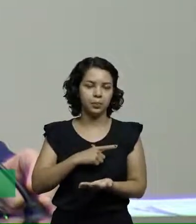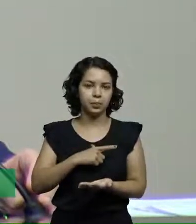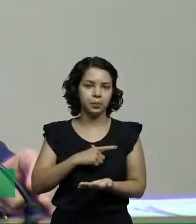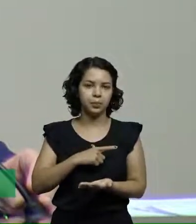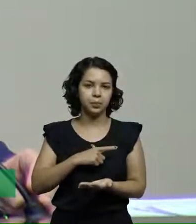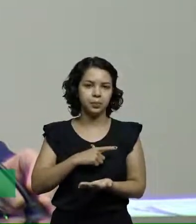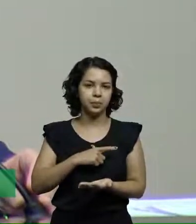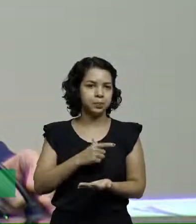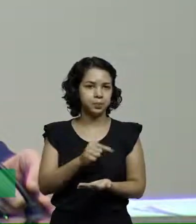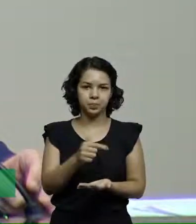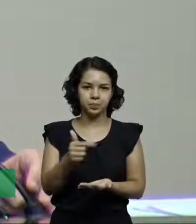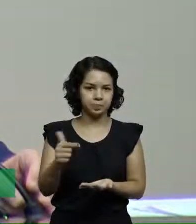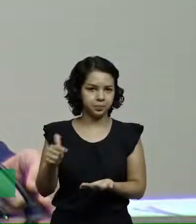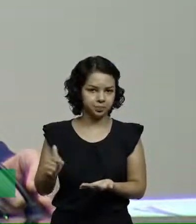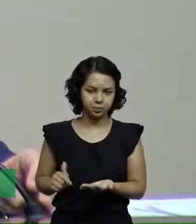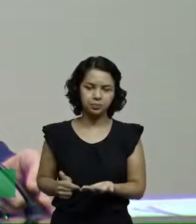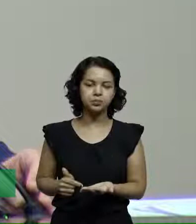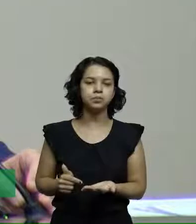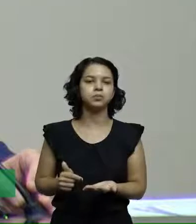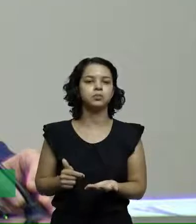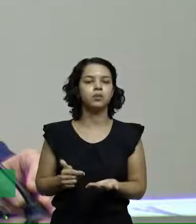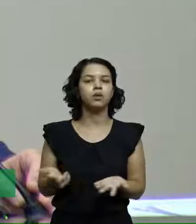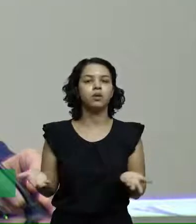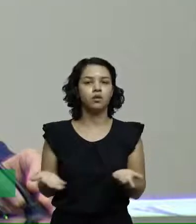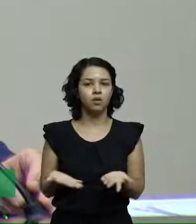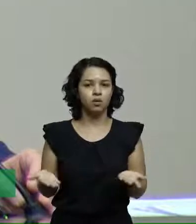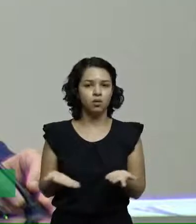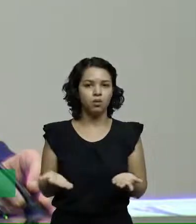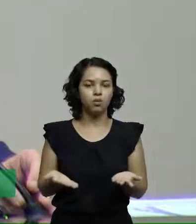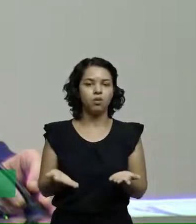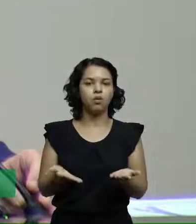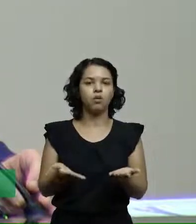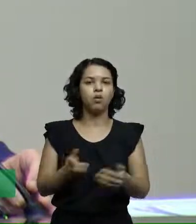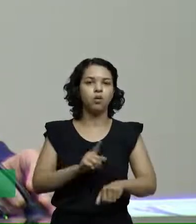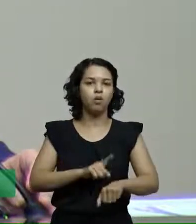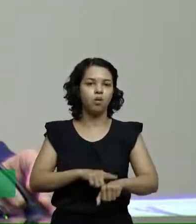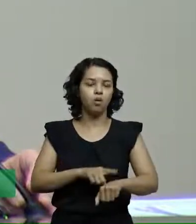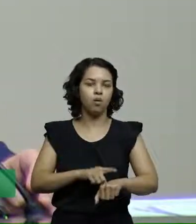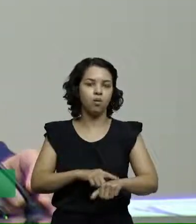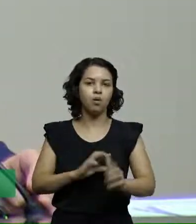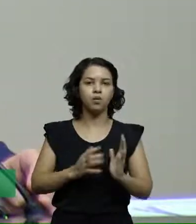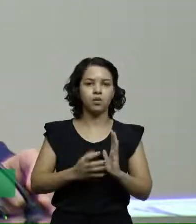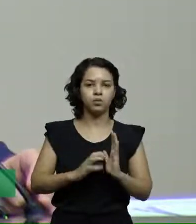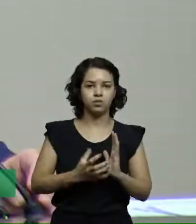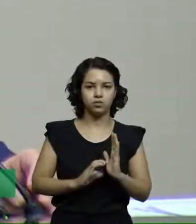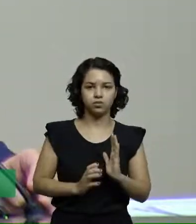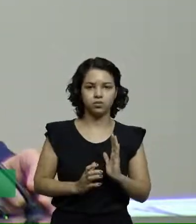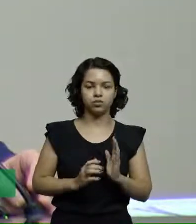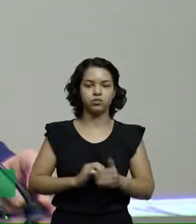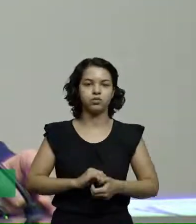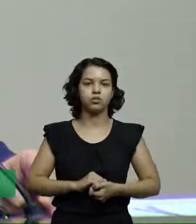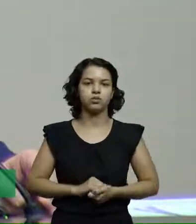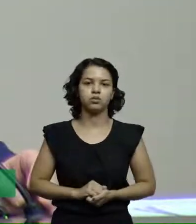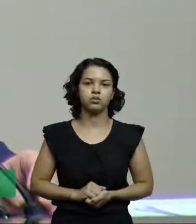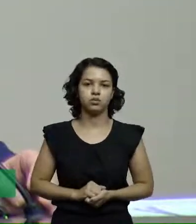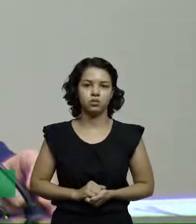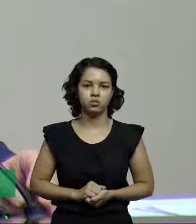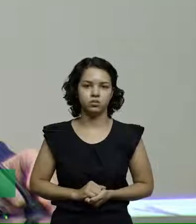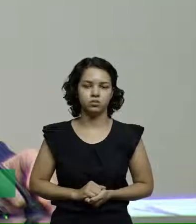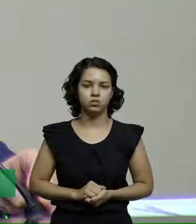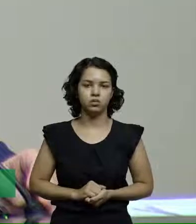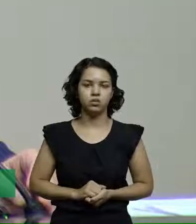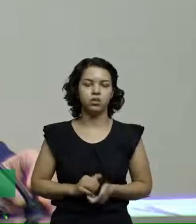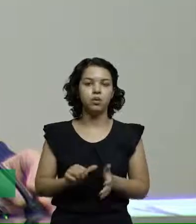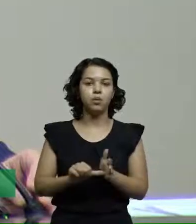Não havendo oradores inscritos, nós passamos ao horário destinado aos partidos políticos. O